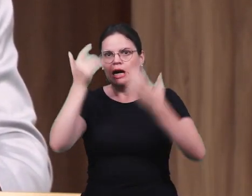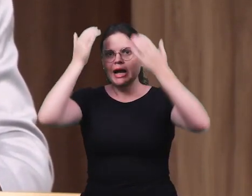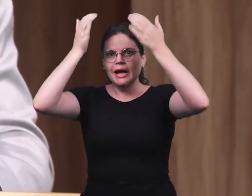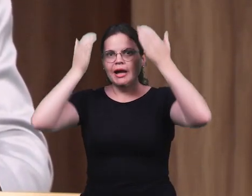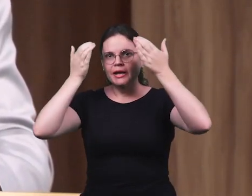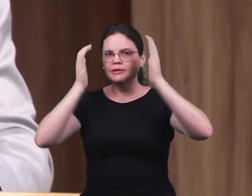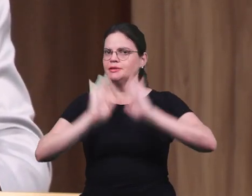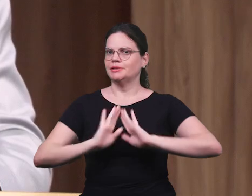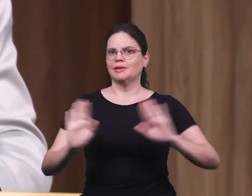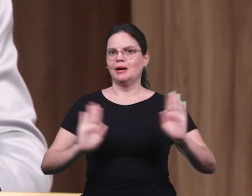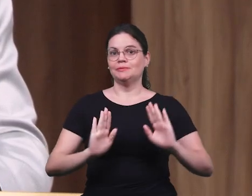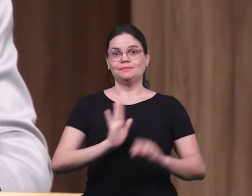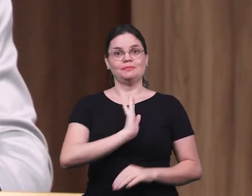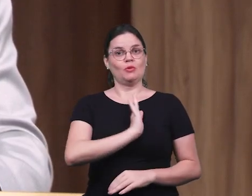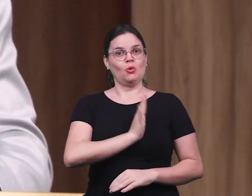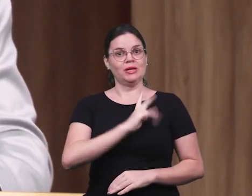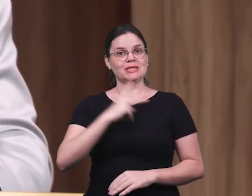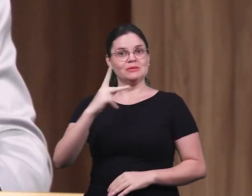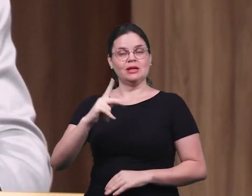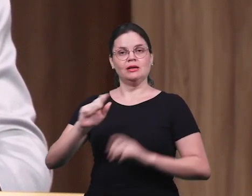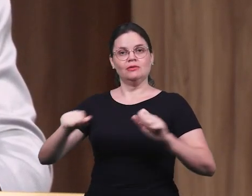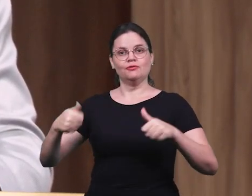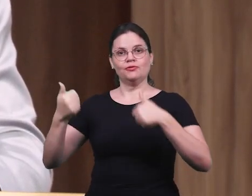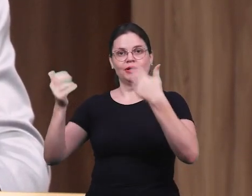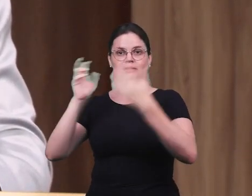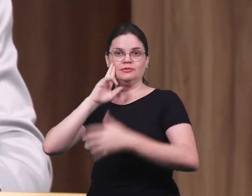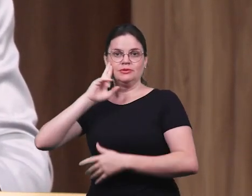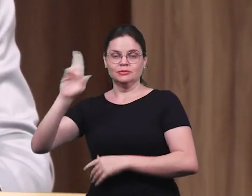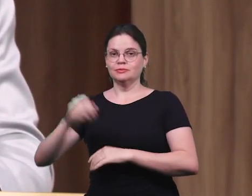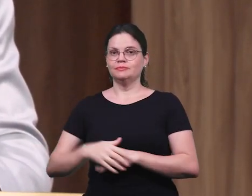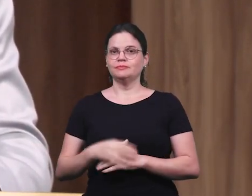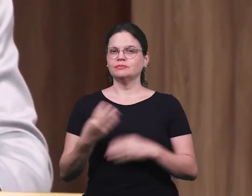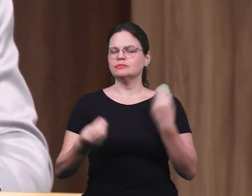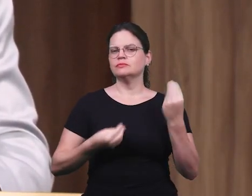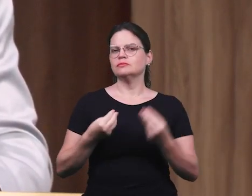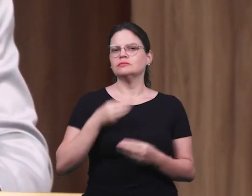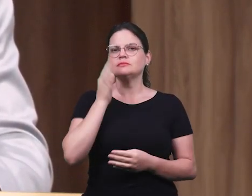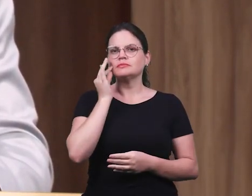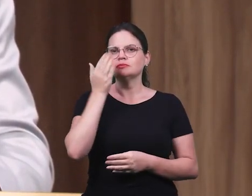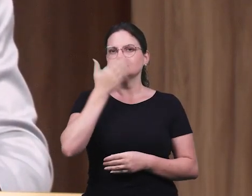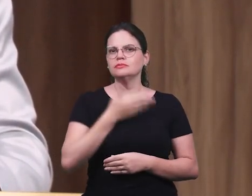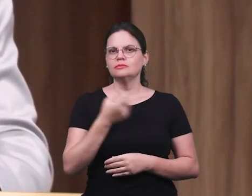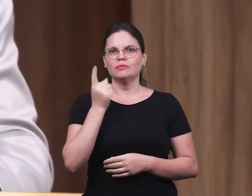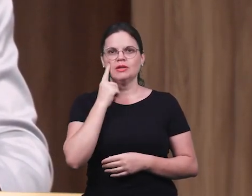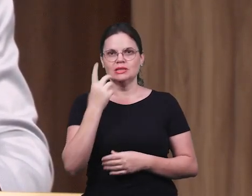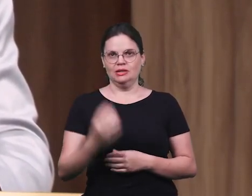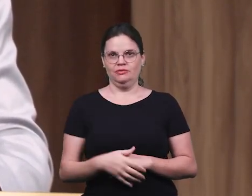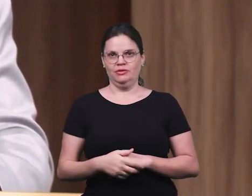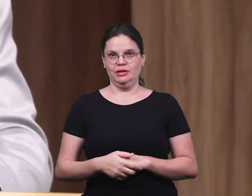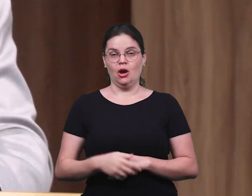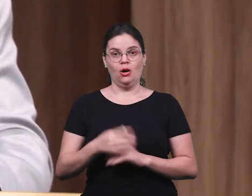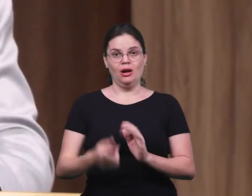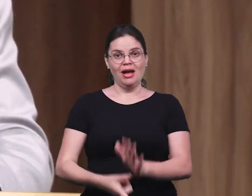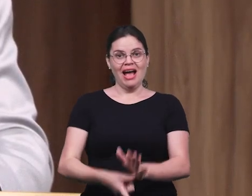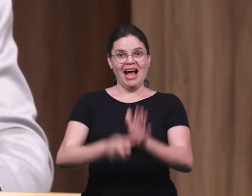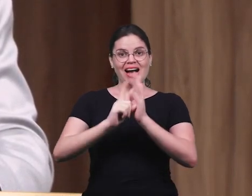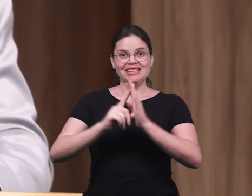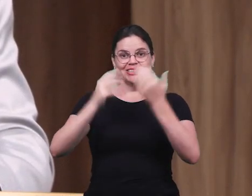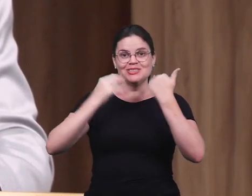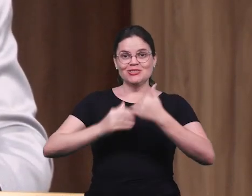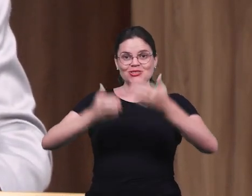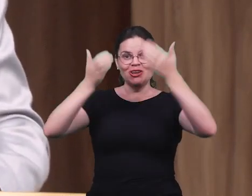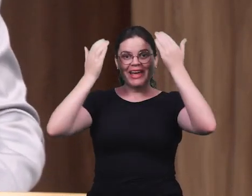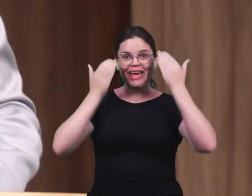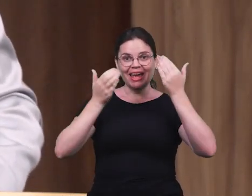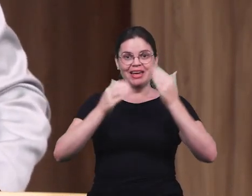sempre esteve no Senhor. Prova disso. Quando Saul, antes de ser rei, já ungido, que ele teve